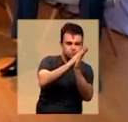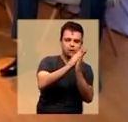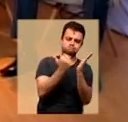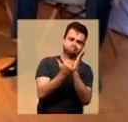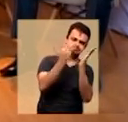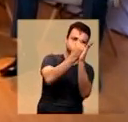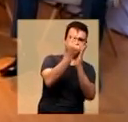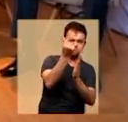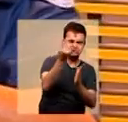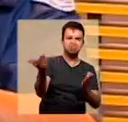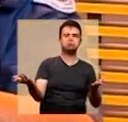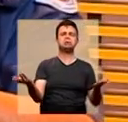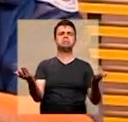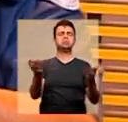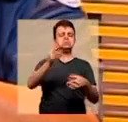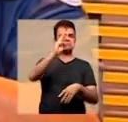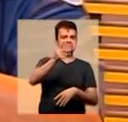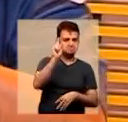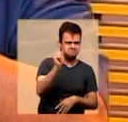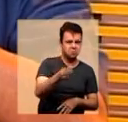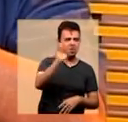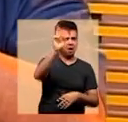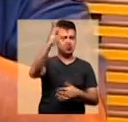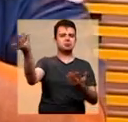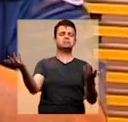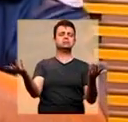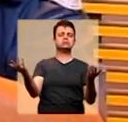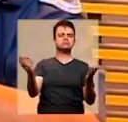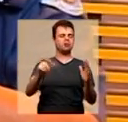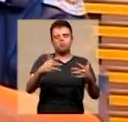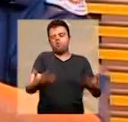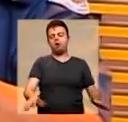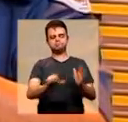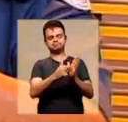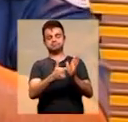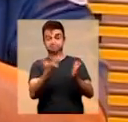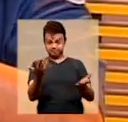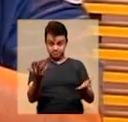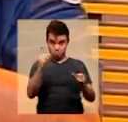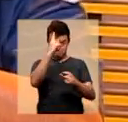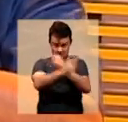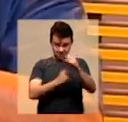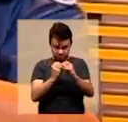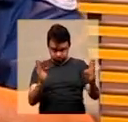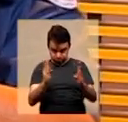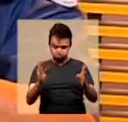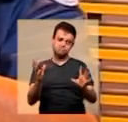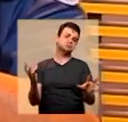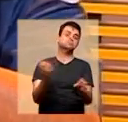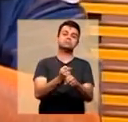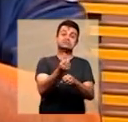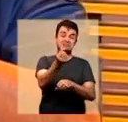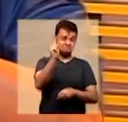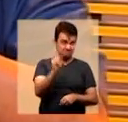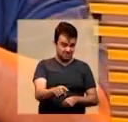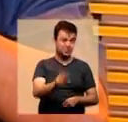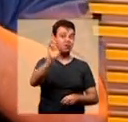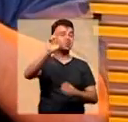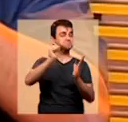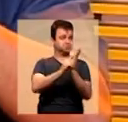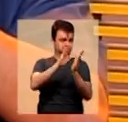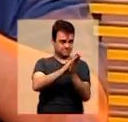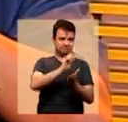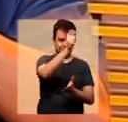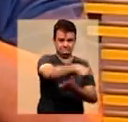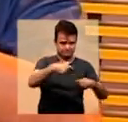recusar o teste do etilômetro, o valor da multa é quase R$3.000. Se a pessoa recusar 2 vezes no mesmo ano, o valor da multa é quase R$6.000. né?